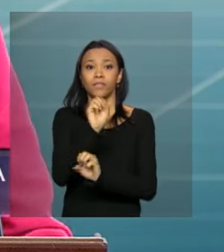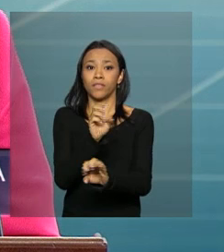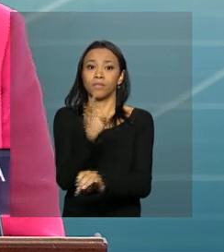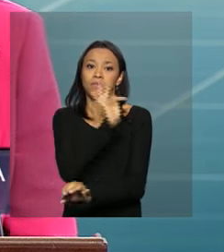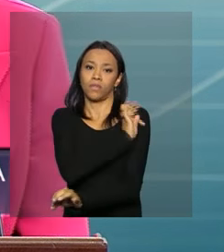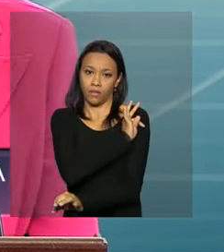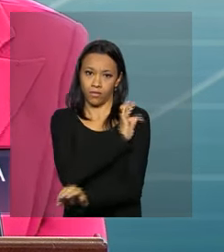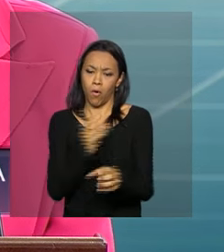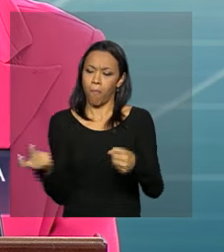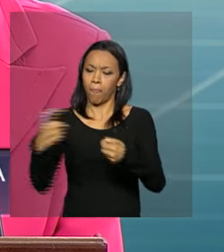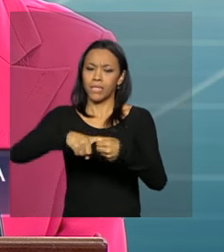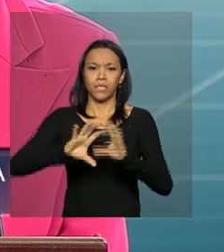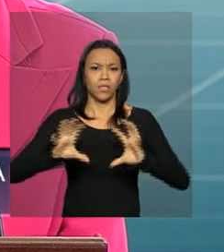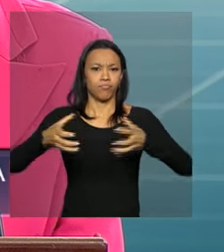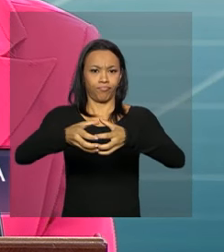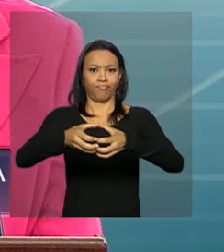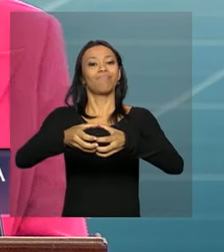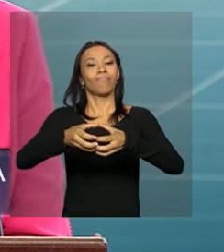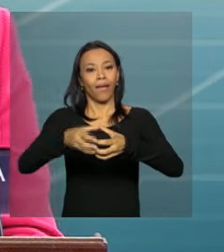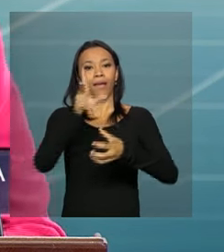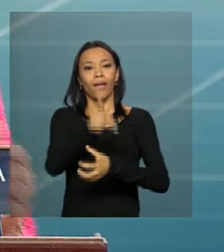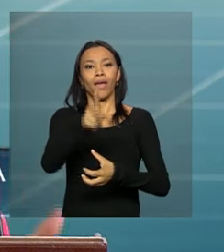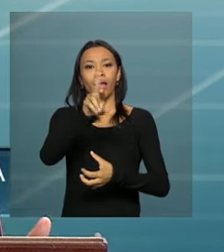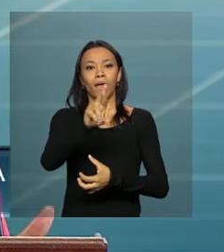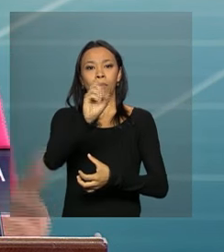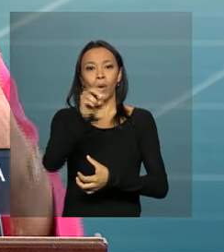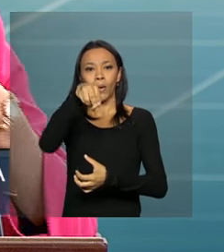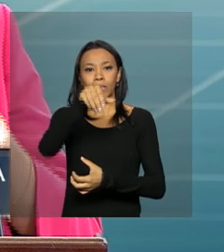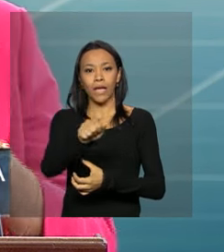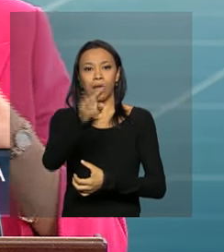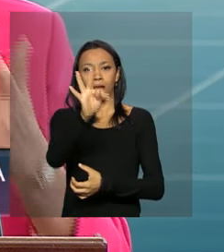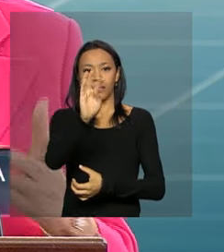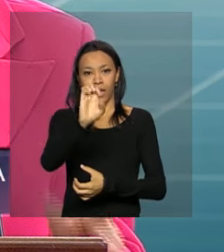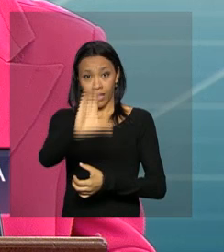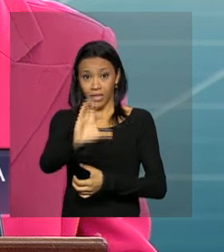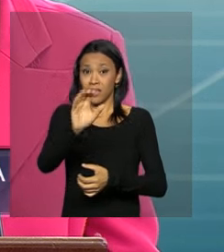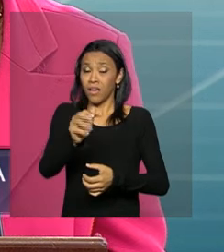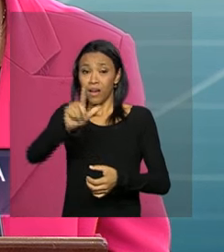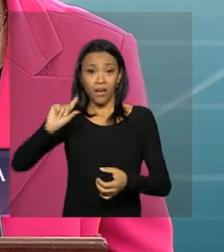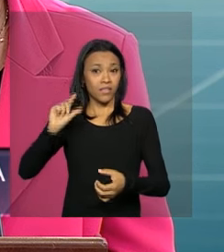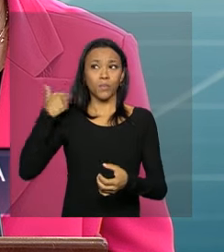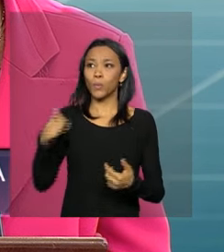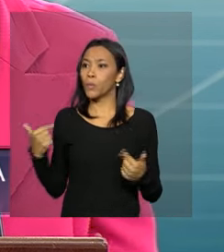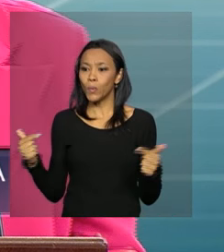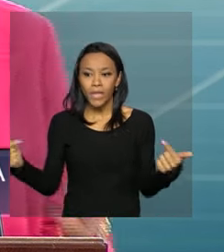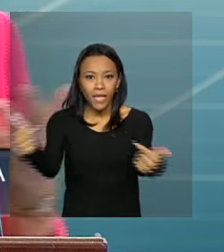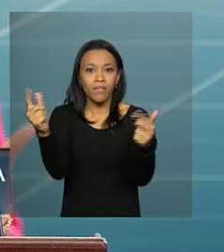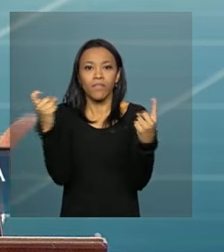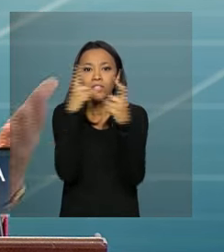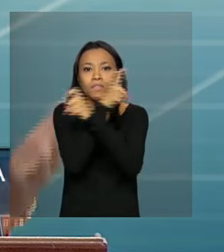técnico. E isso é muito importante, porque sem capilaridade era muito difícil fazer esse